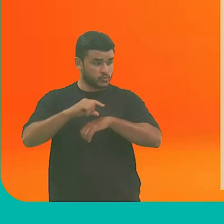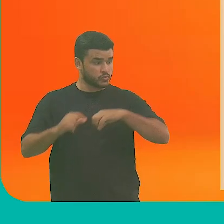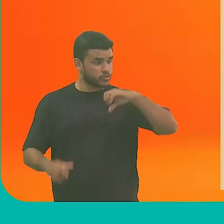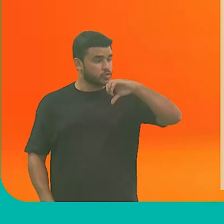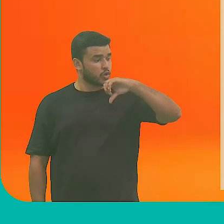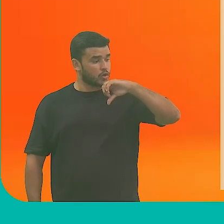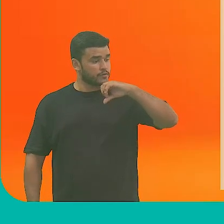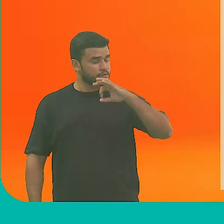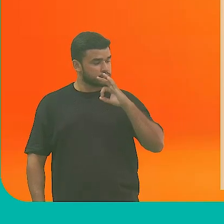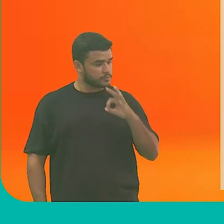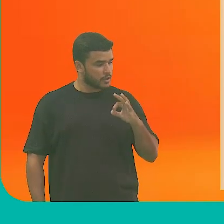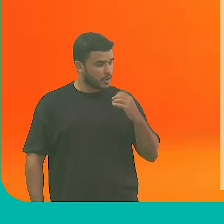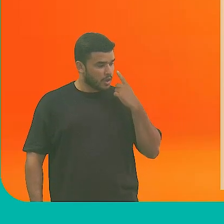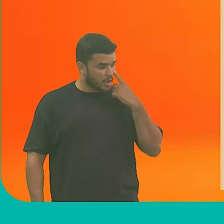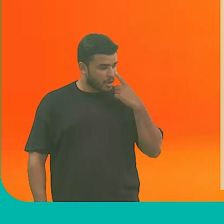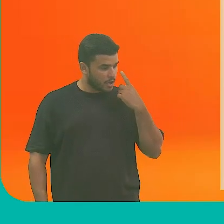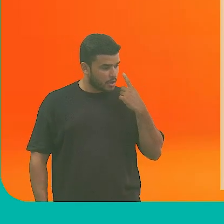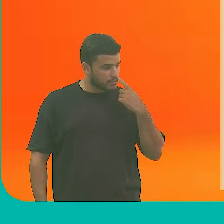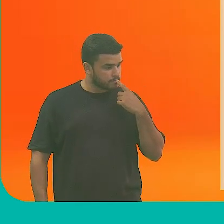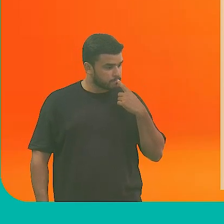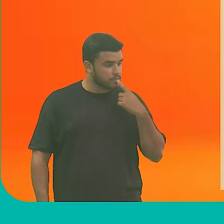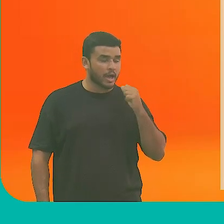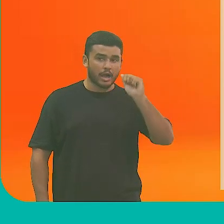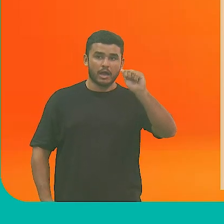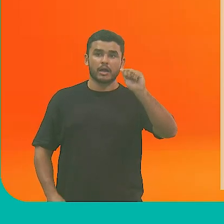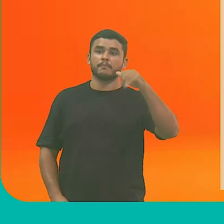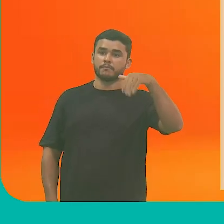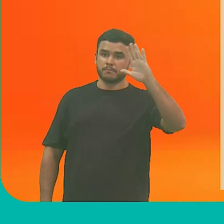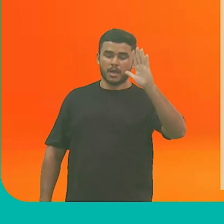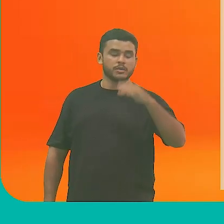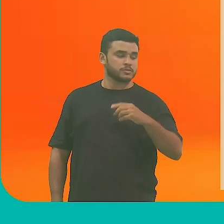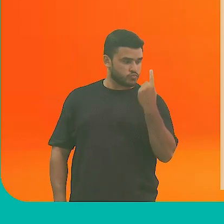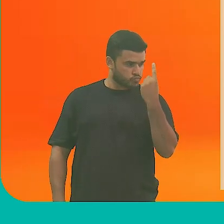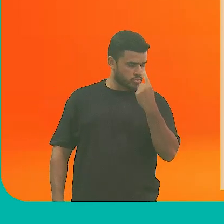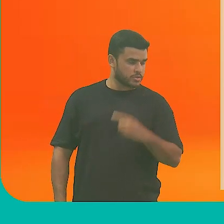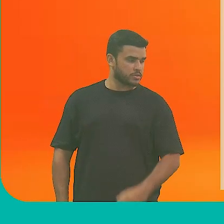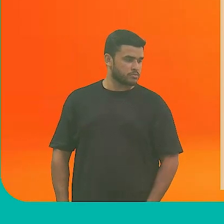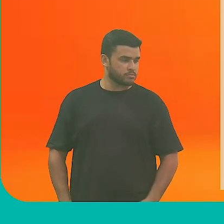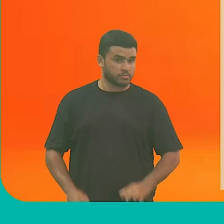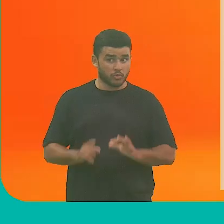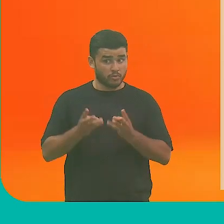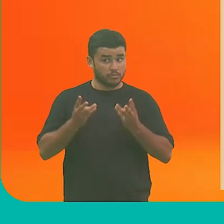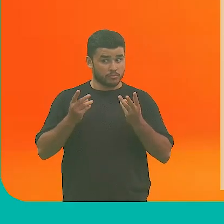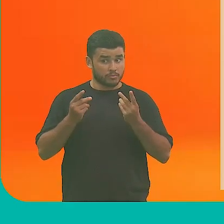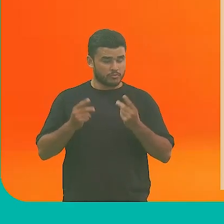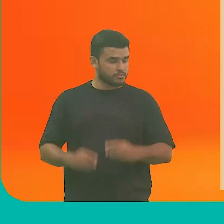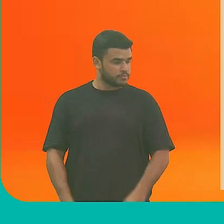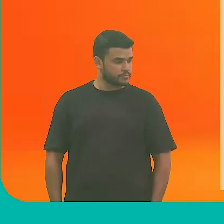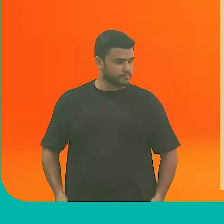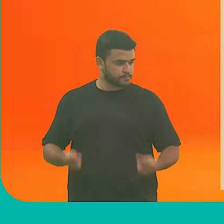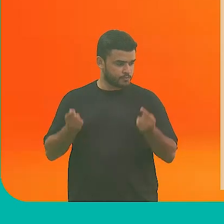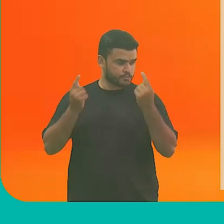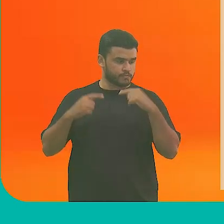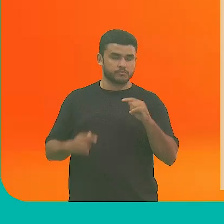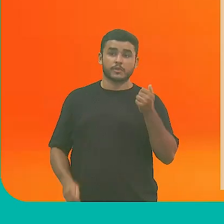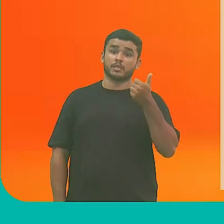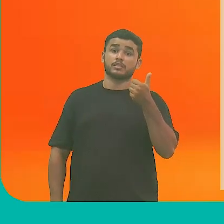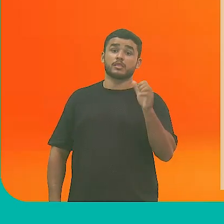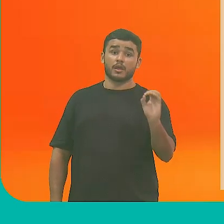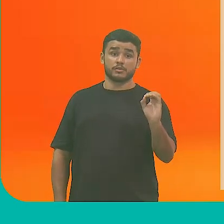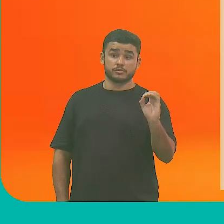é o primeiro instante. Às 10 horas, aí eu venho para as 10 horas, ó.